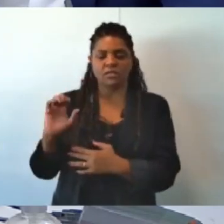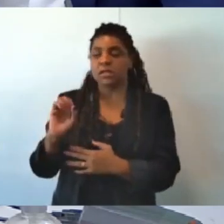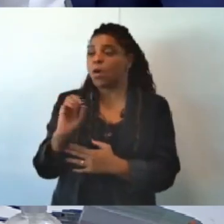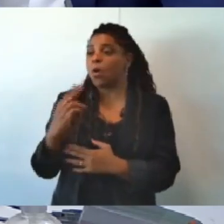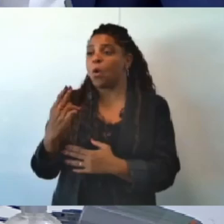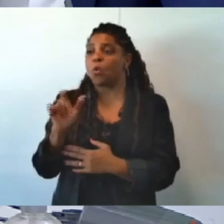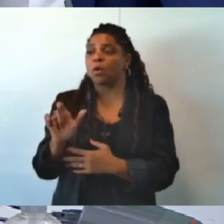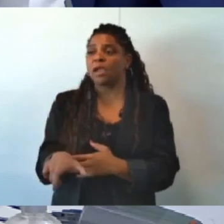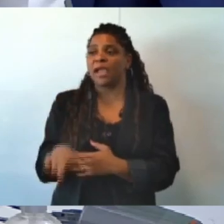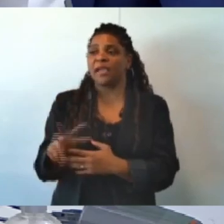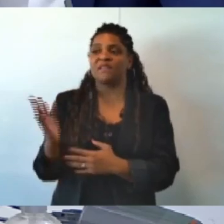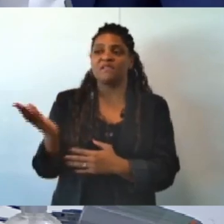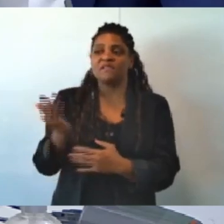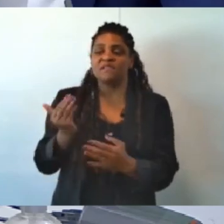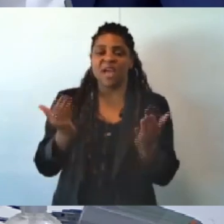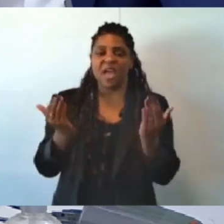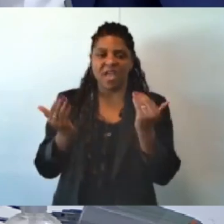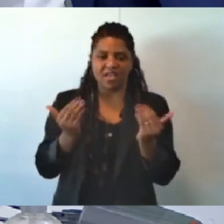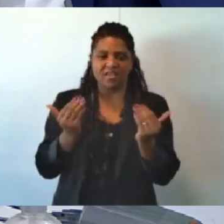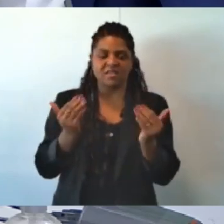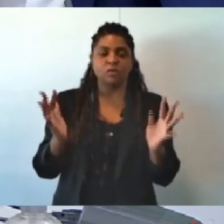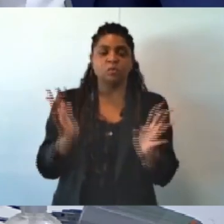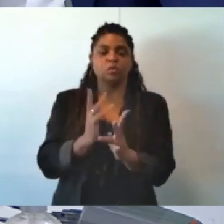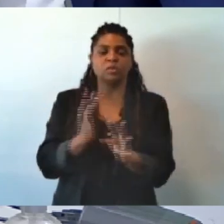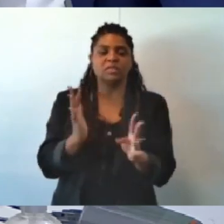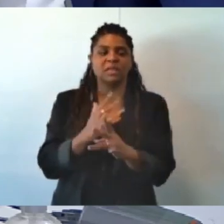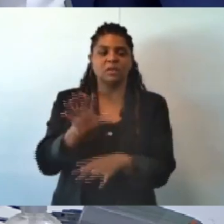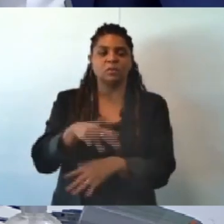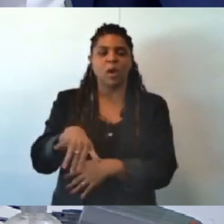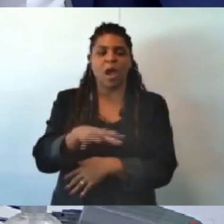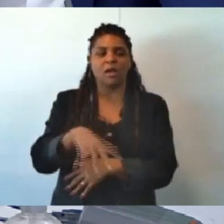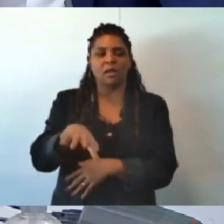área hospitalar, ela pega